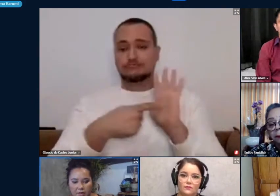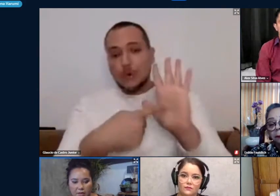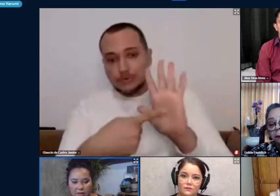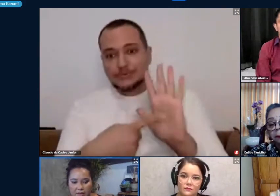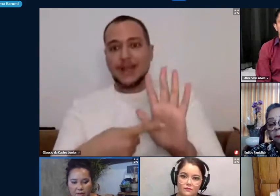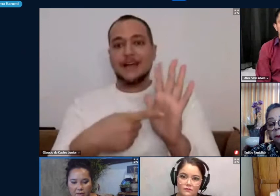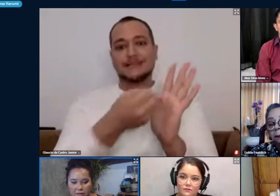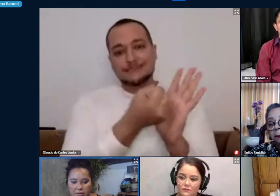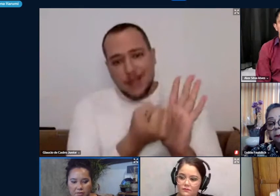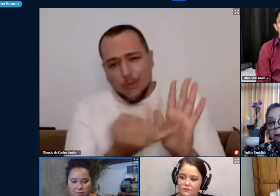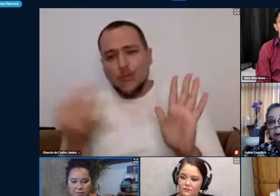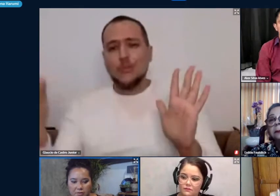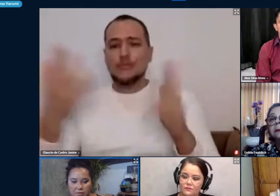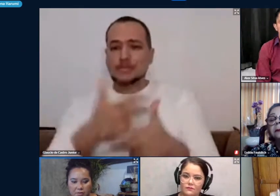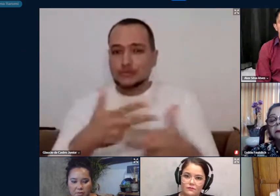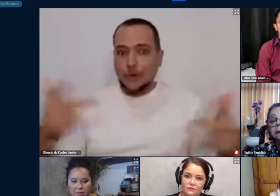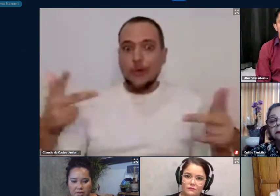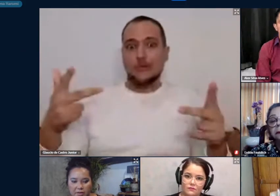E